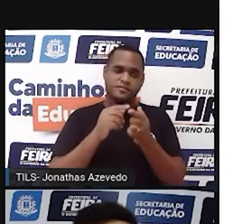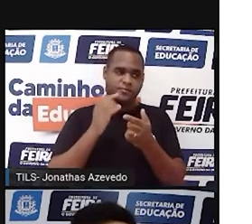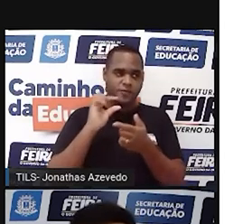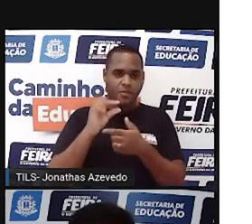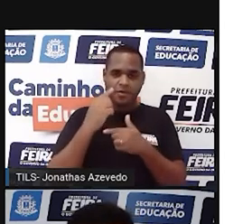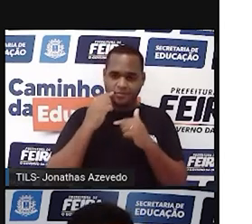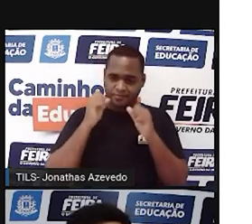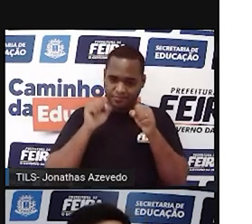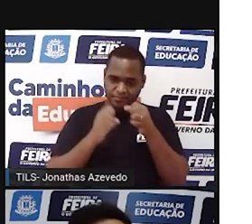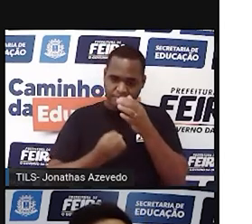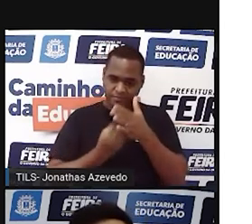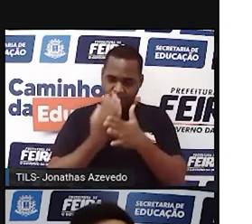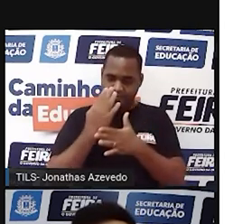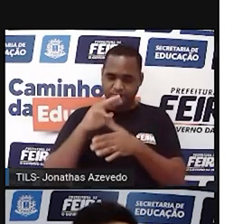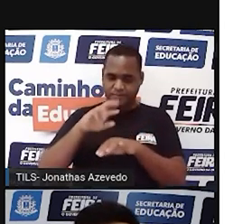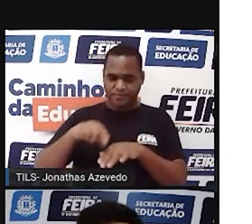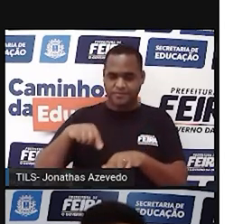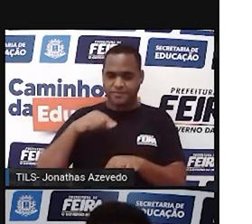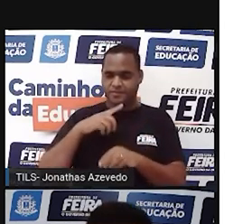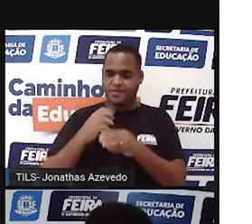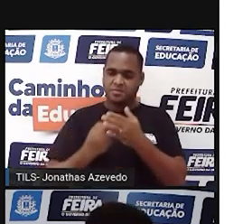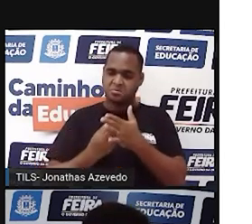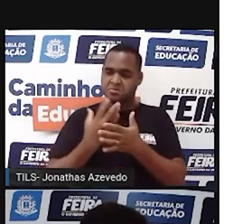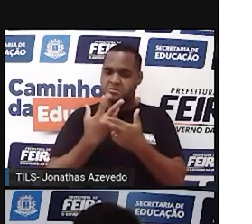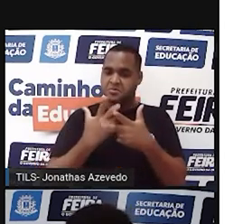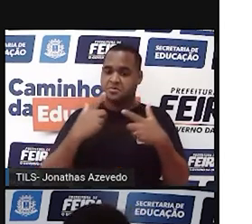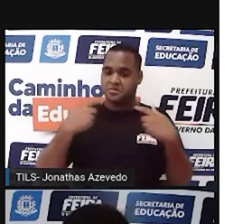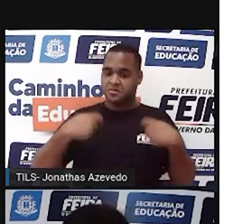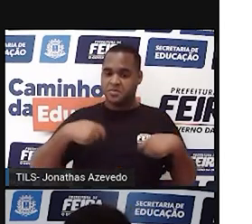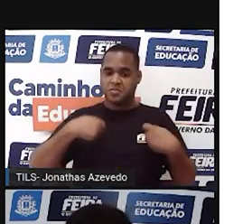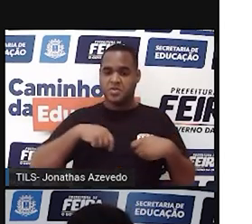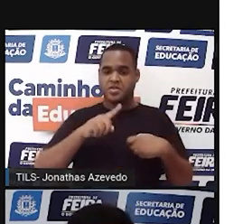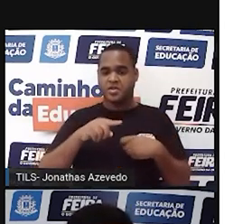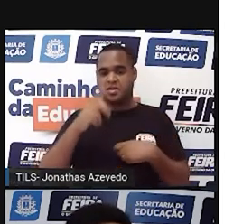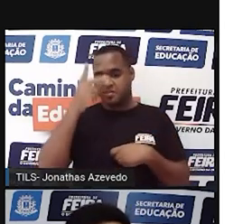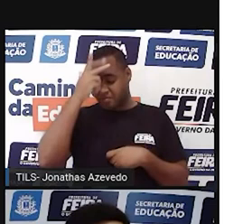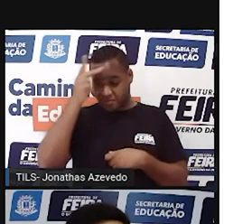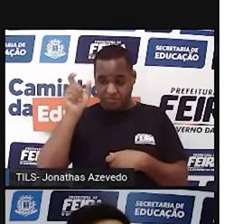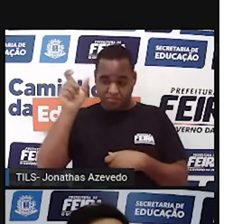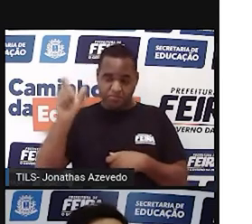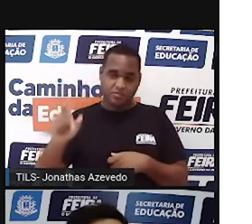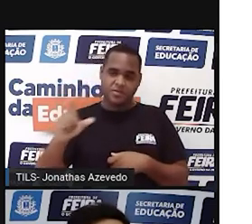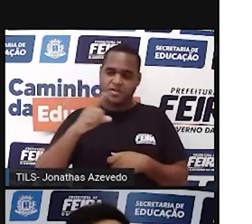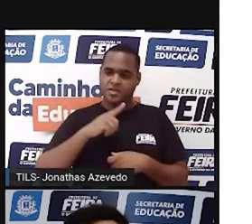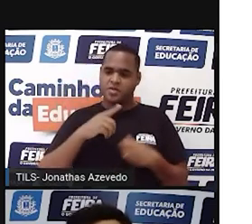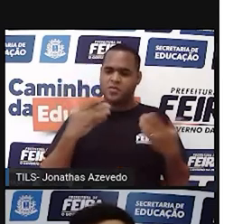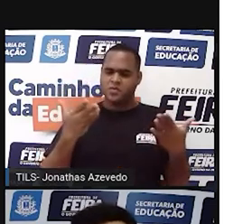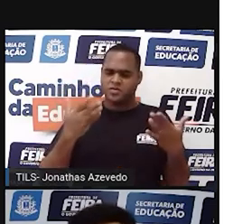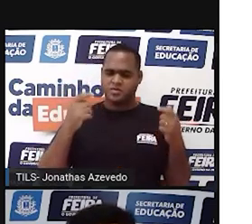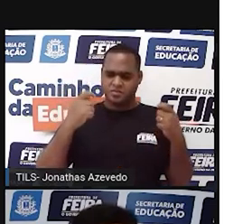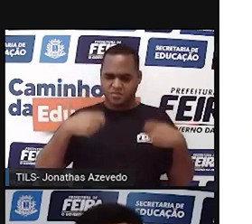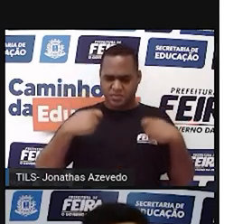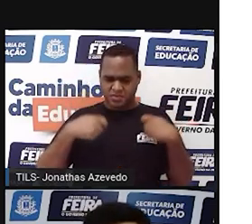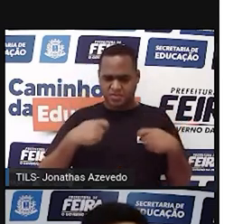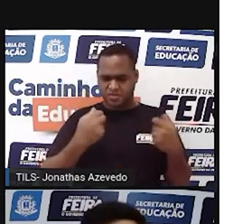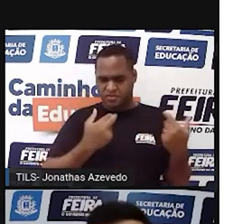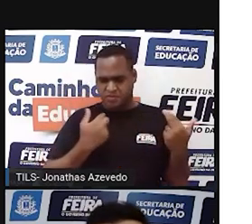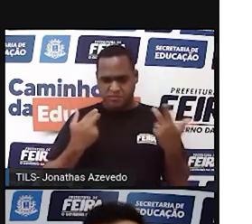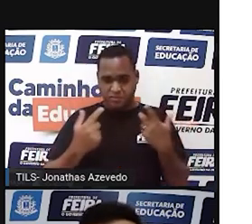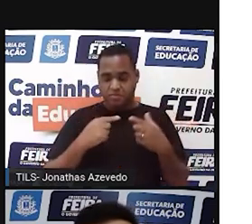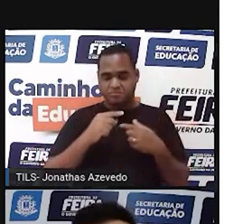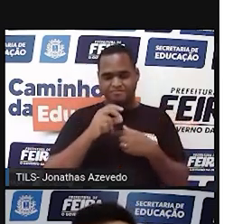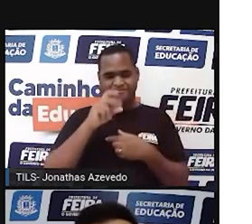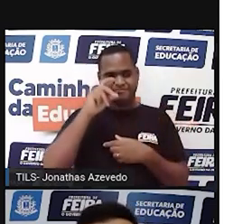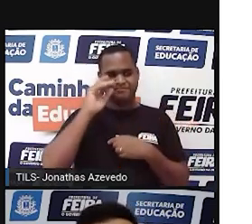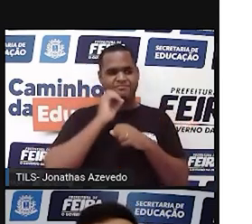surgiu essa coisa de medir, né? Surge por uma necessidade que o ser humano teve, hoje não é mais da mesma forma do que há muitos